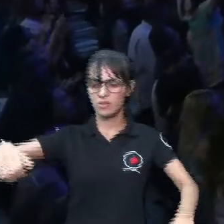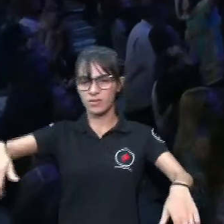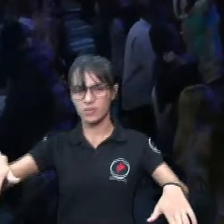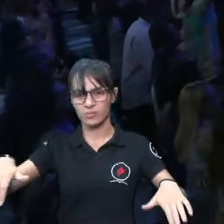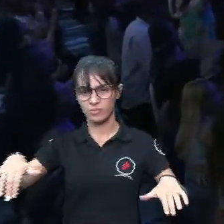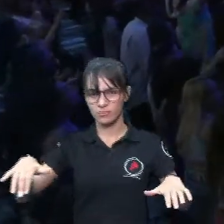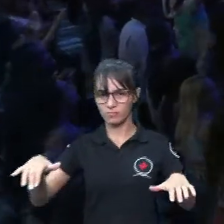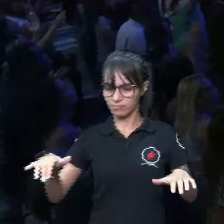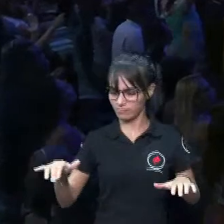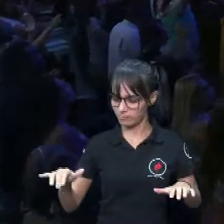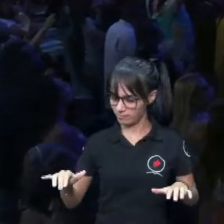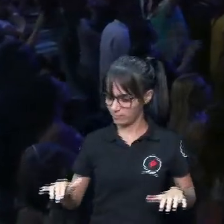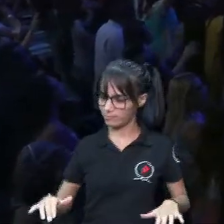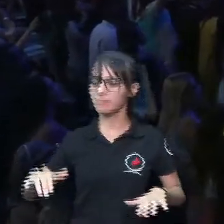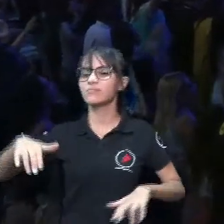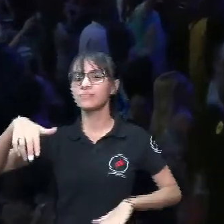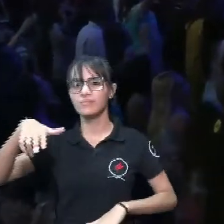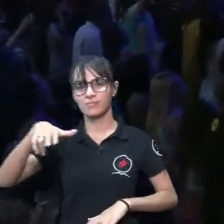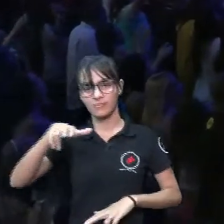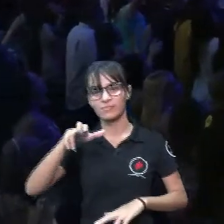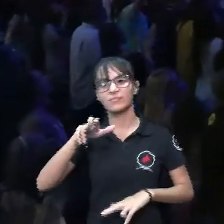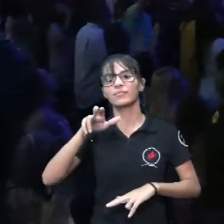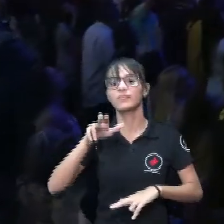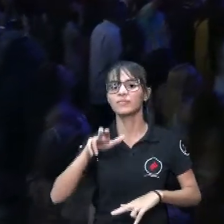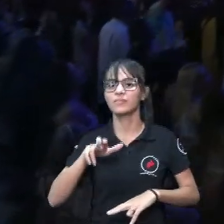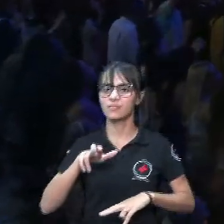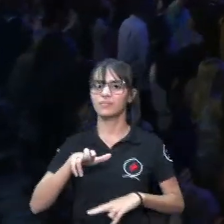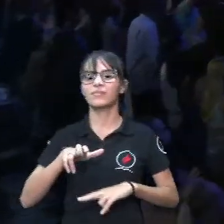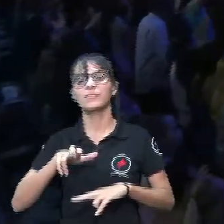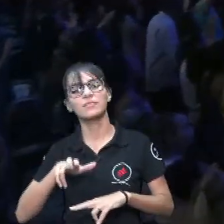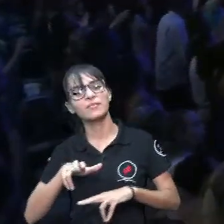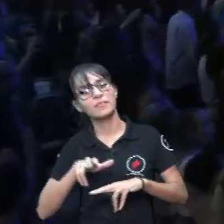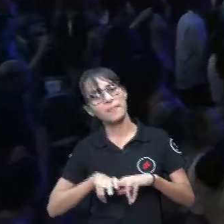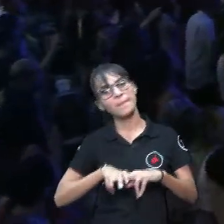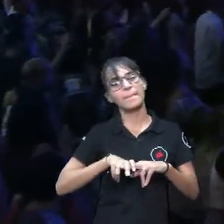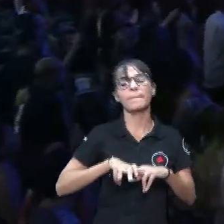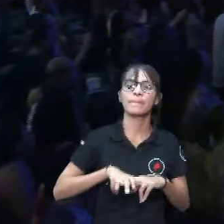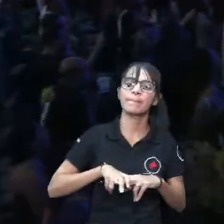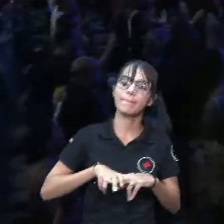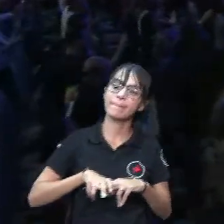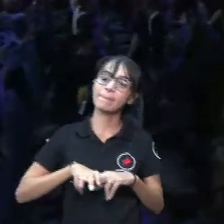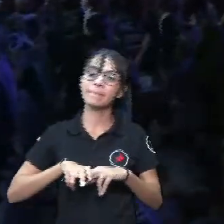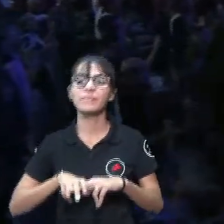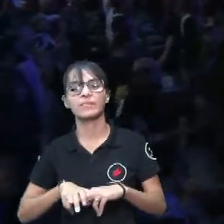Senhor, sobre o trono está.